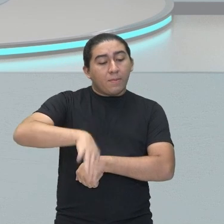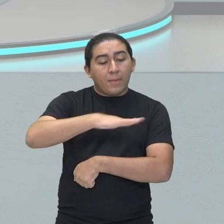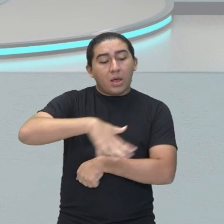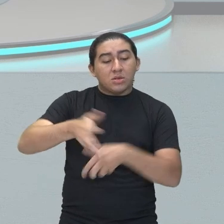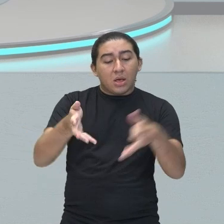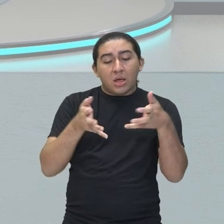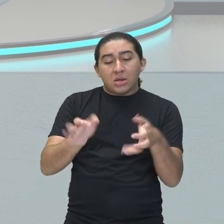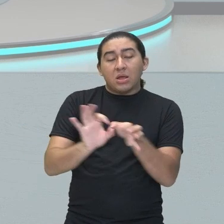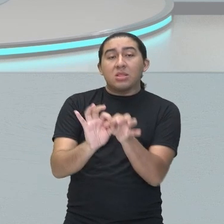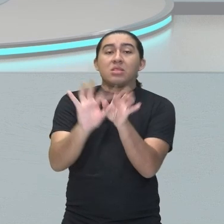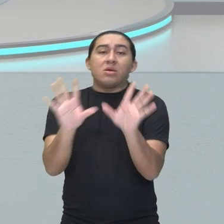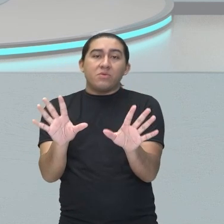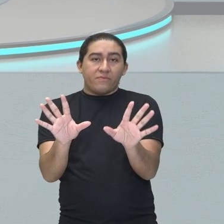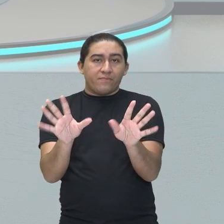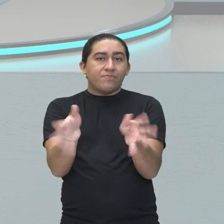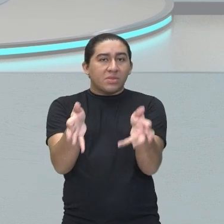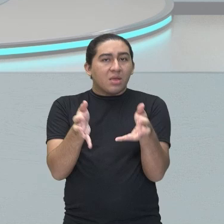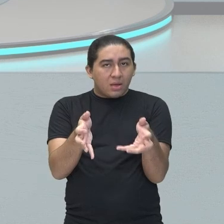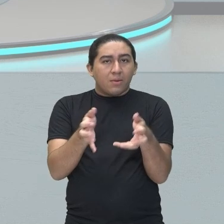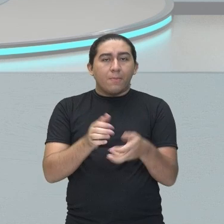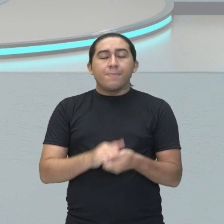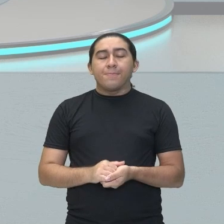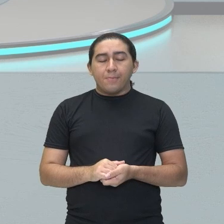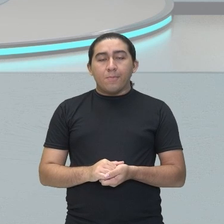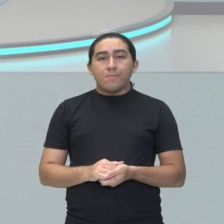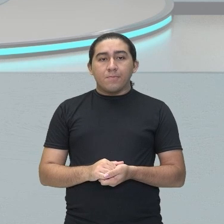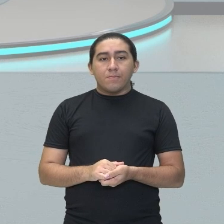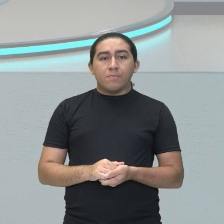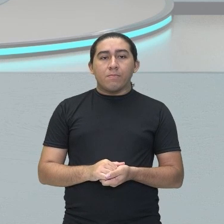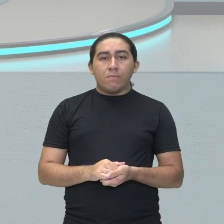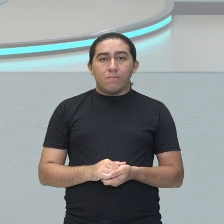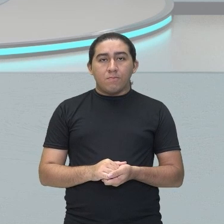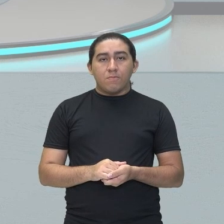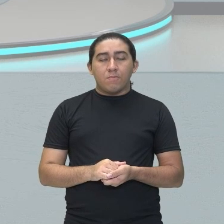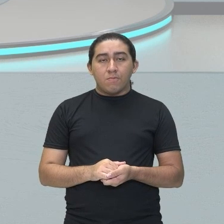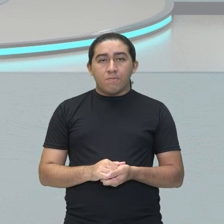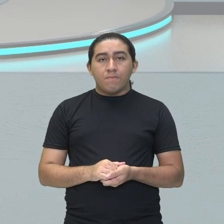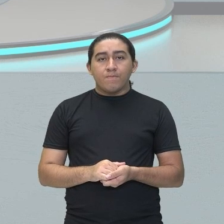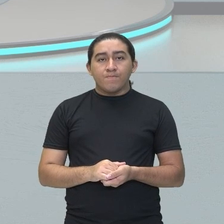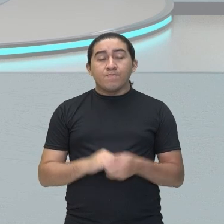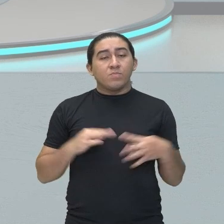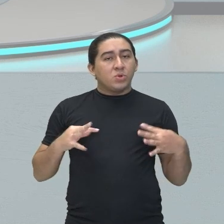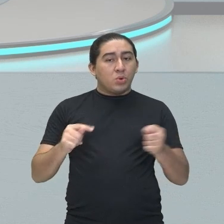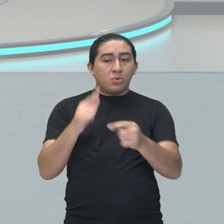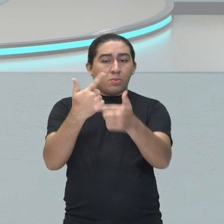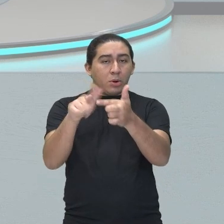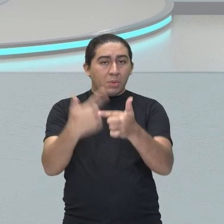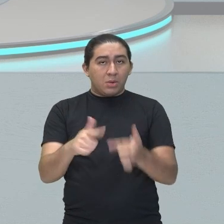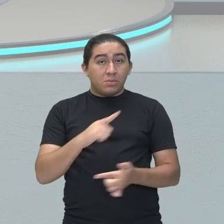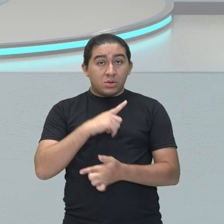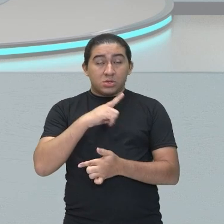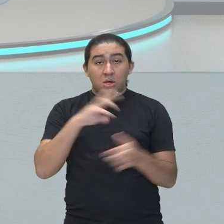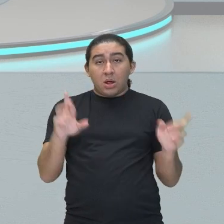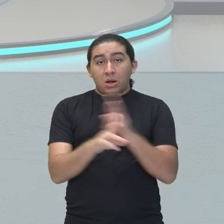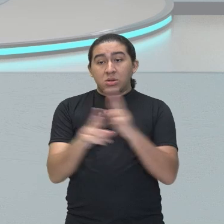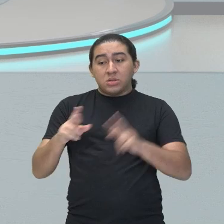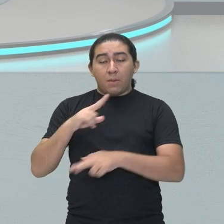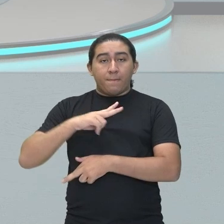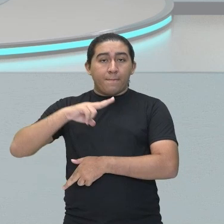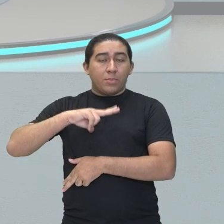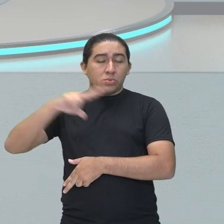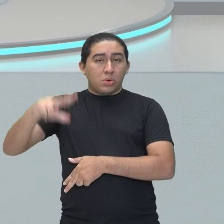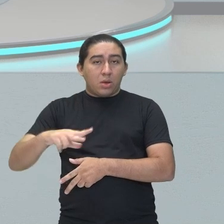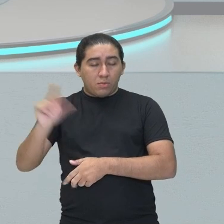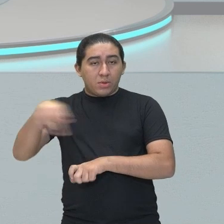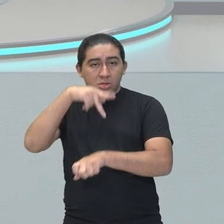queriam a liberdade, queriam ser livres de Portugal, de todo aquele peso, daquele fardo que eles tinham em relação a Portugal, né? Com